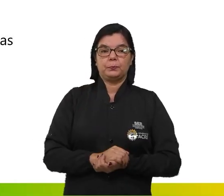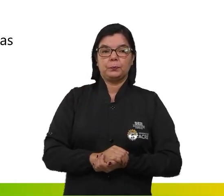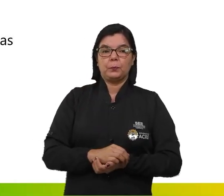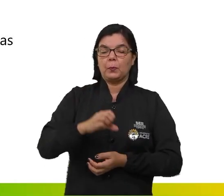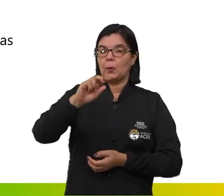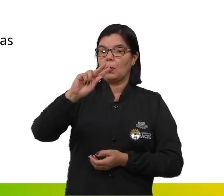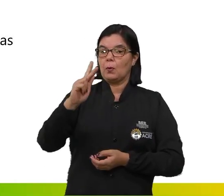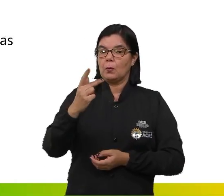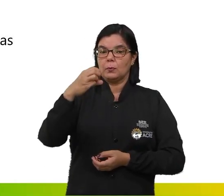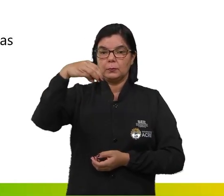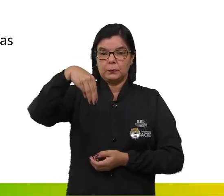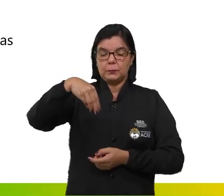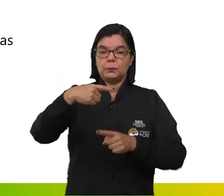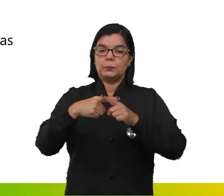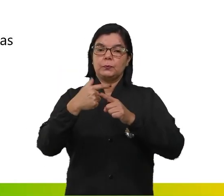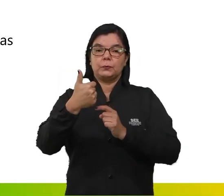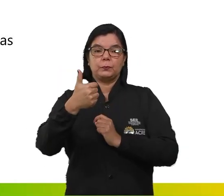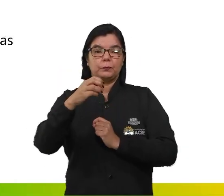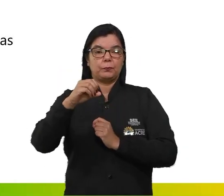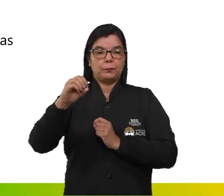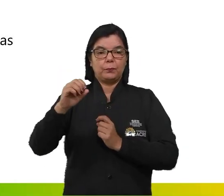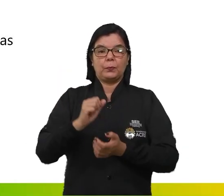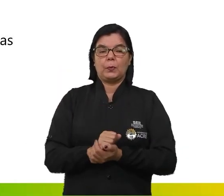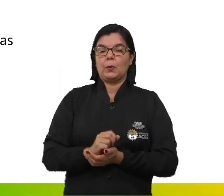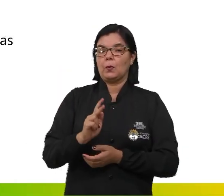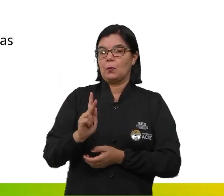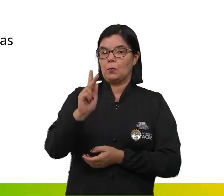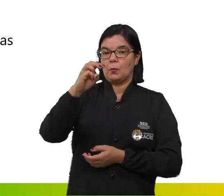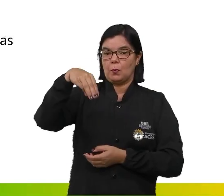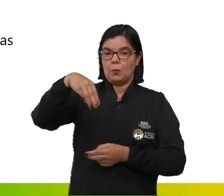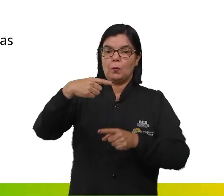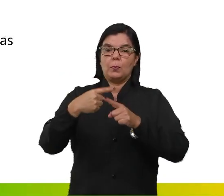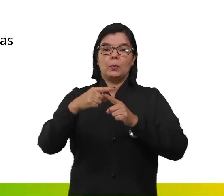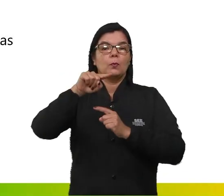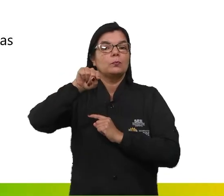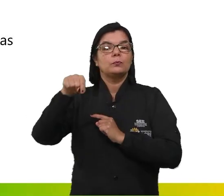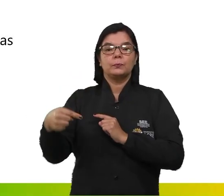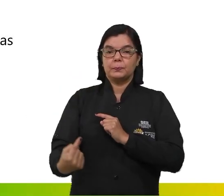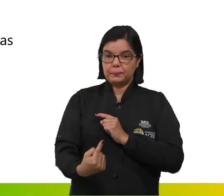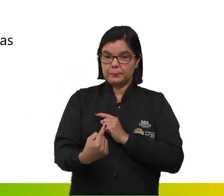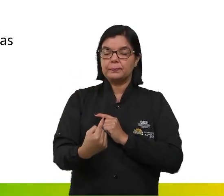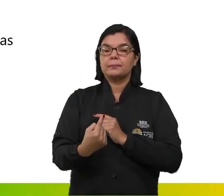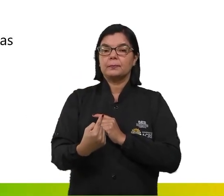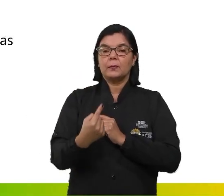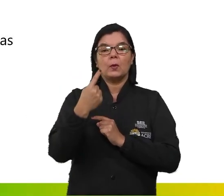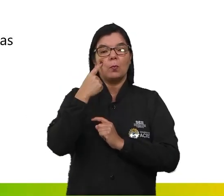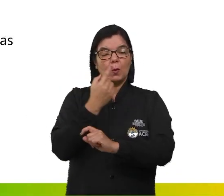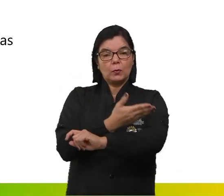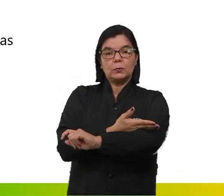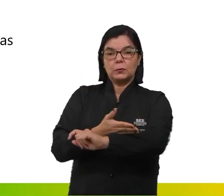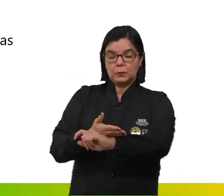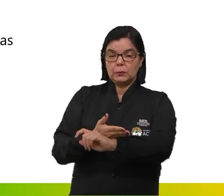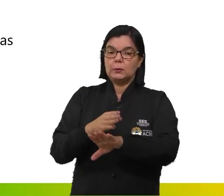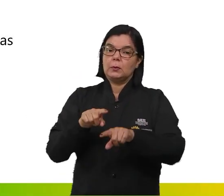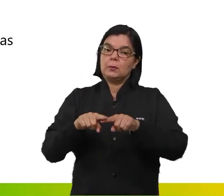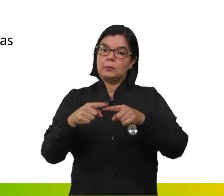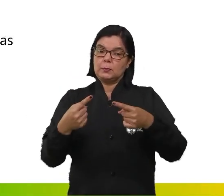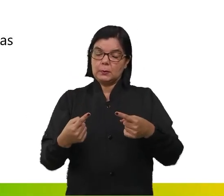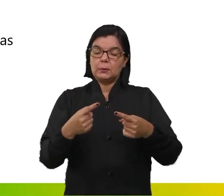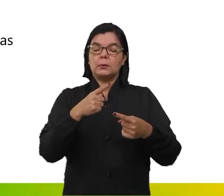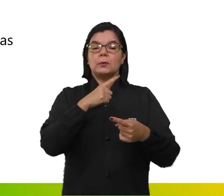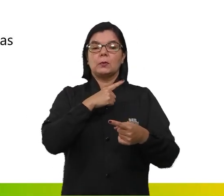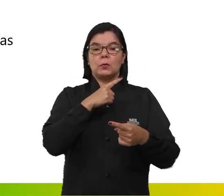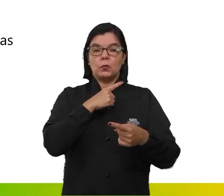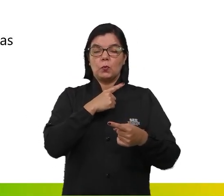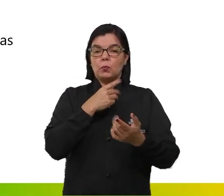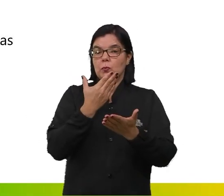hectômetro multiplicado por 100, quilômetro multiplicado por 1000. Isso aqui nós estamos bem acostumados, embora quando nós